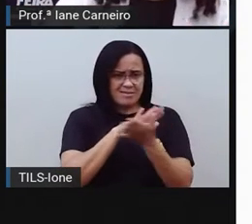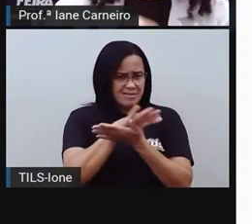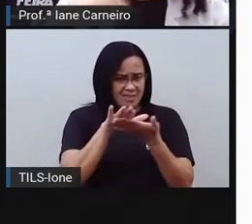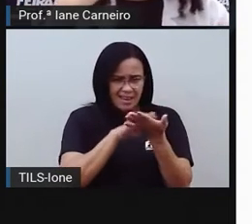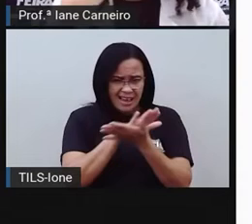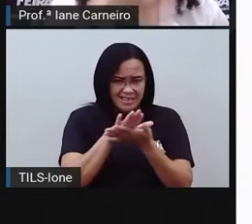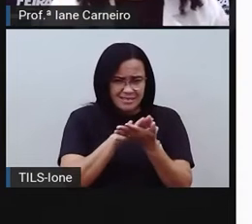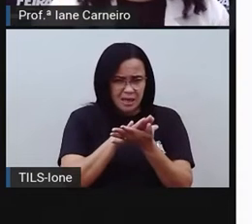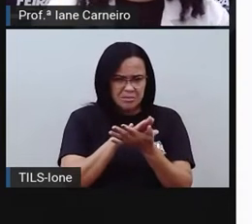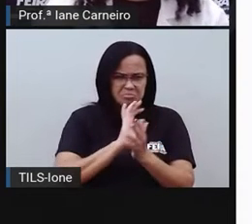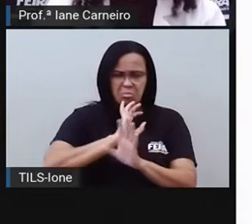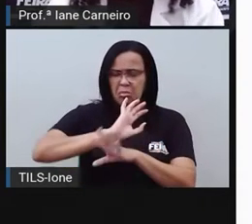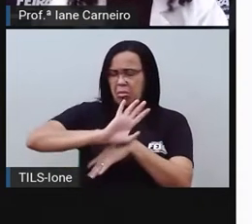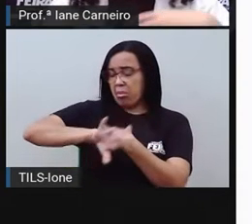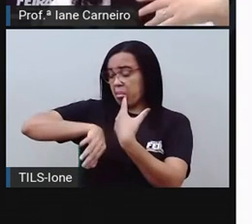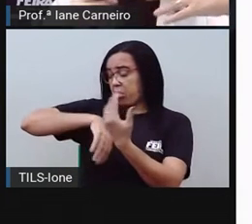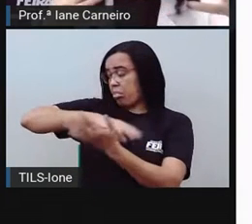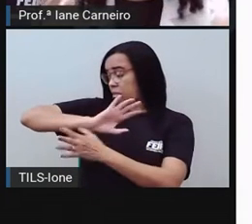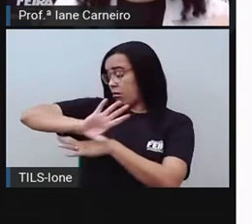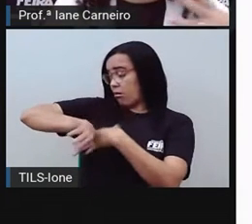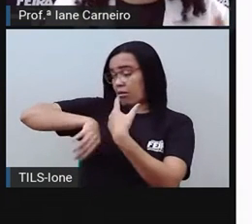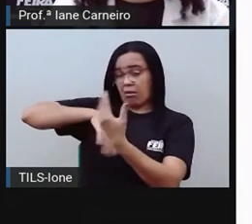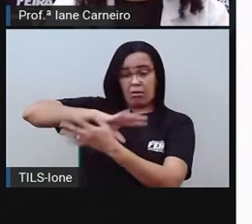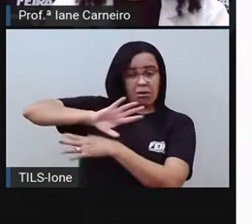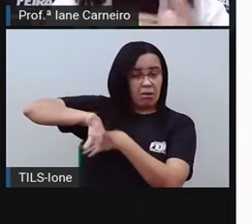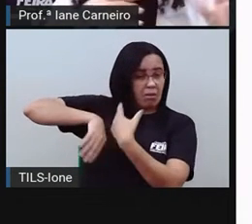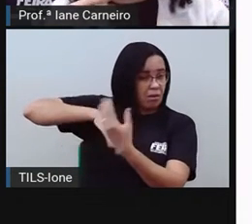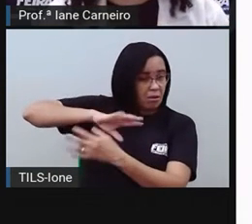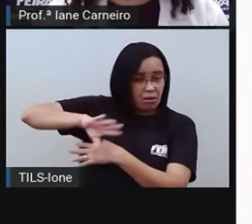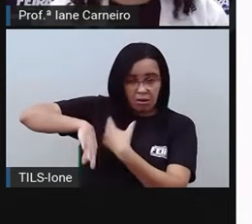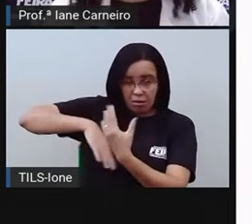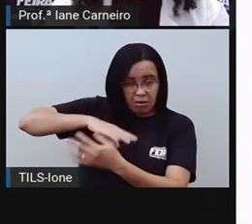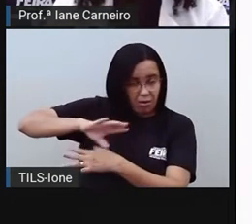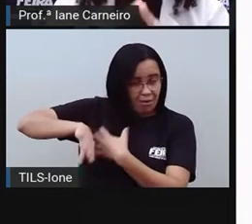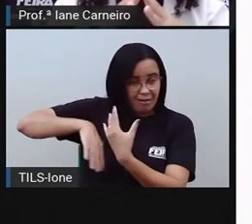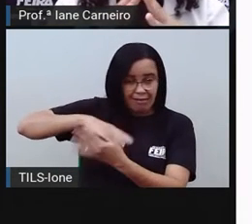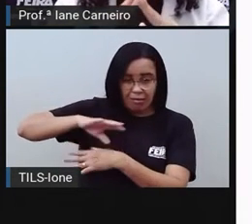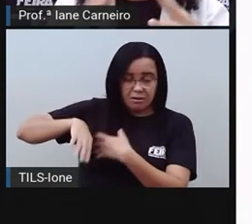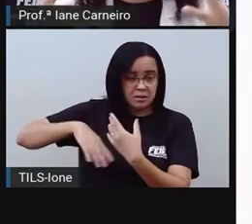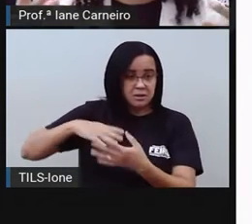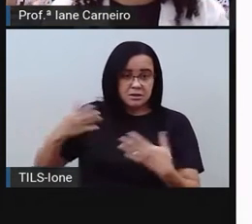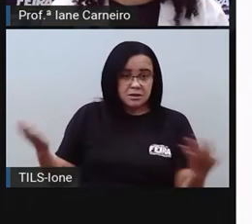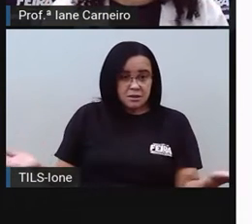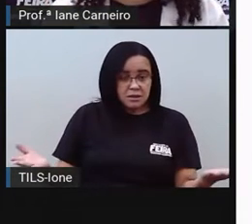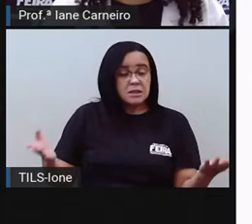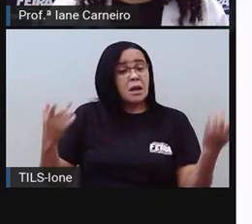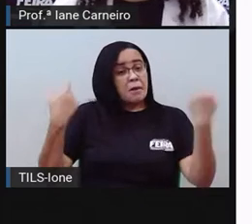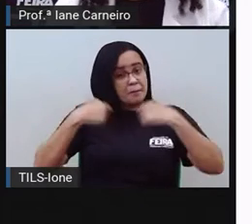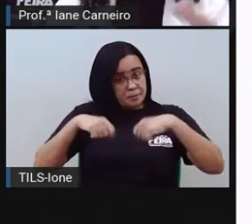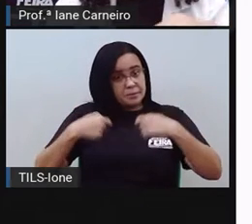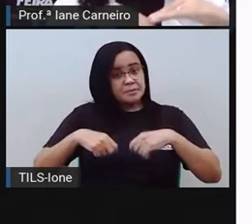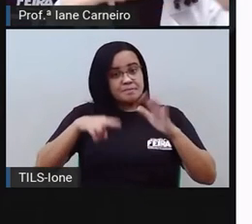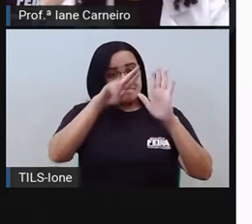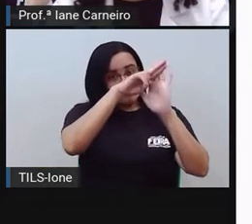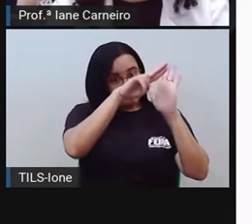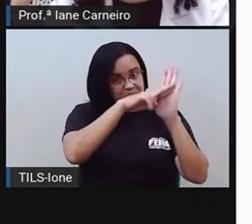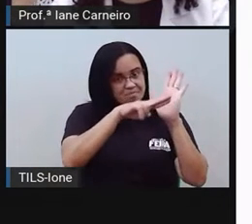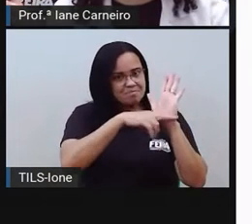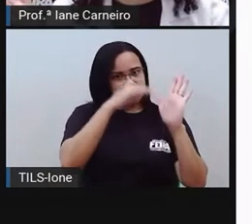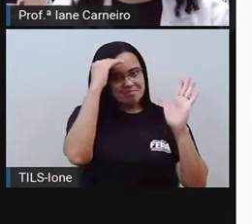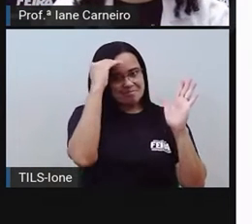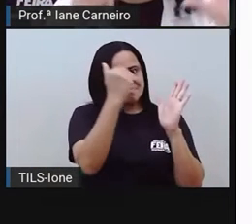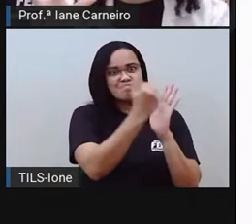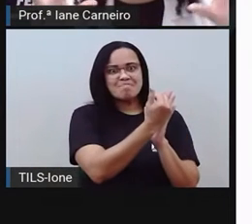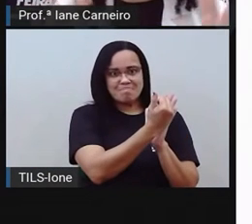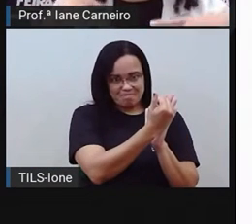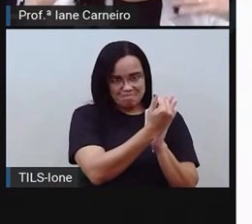casa, cada um faz o que quer, né? Arruma do jeito que quer ou não arruma. Então, se não houver regras, vai ficar uma